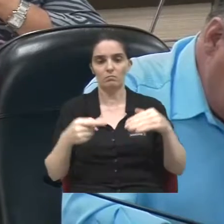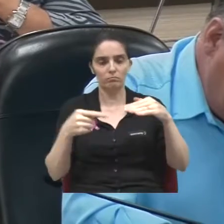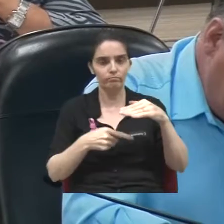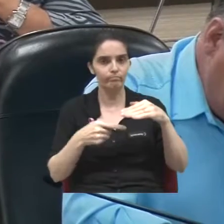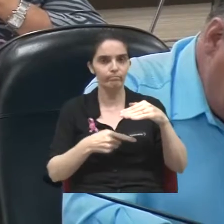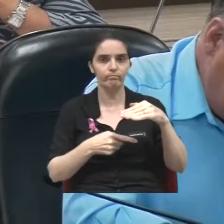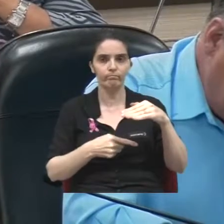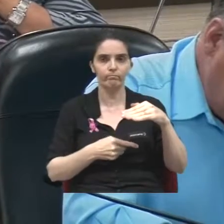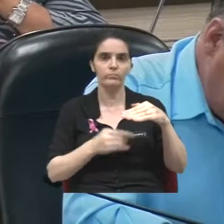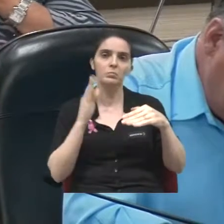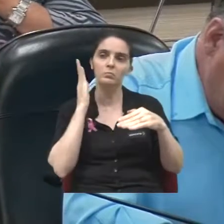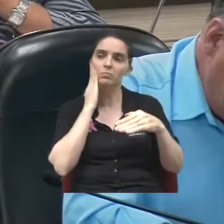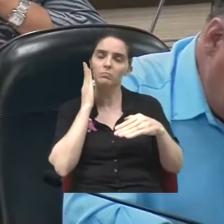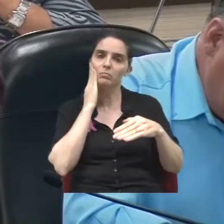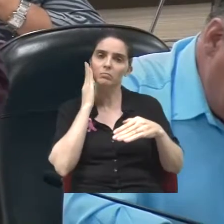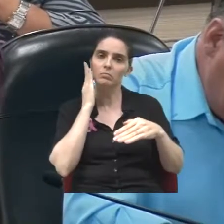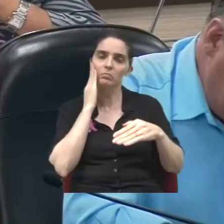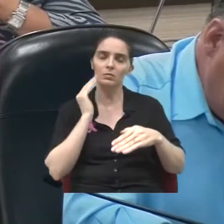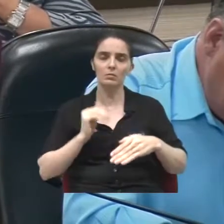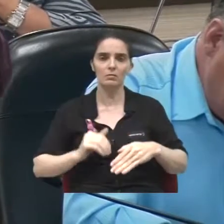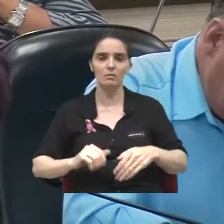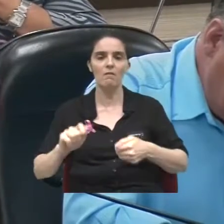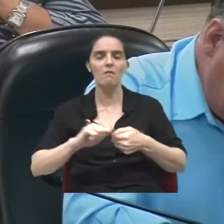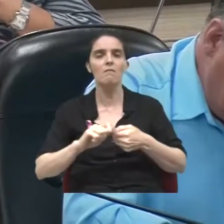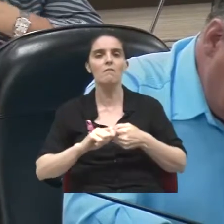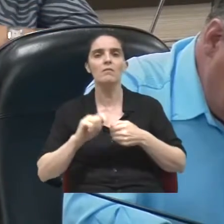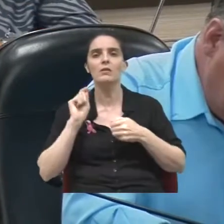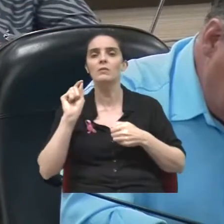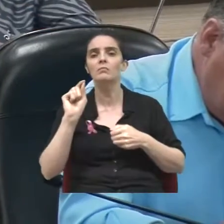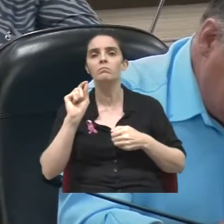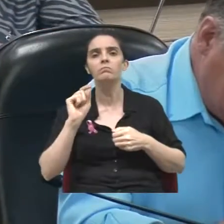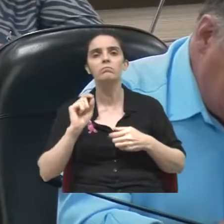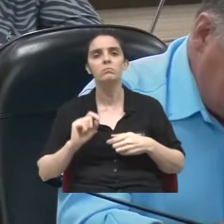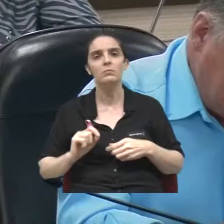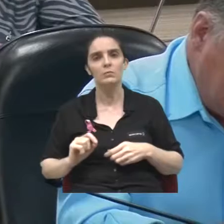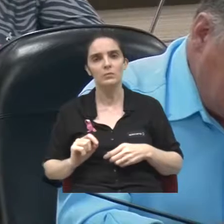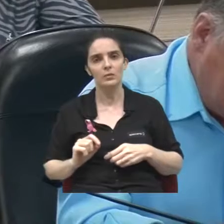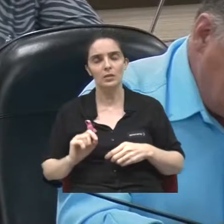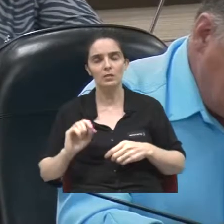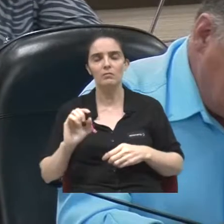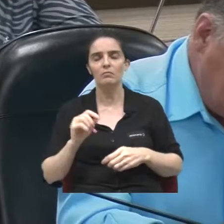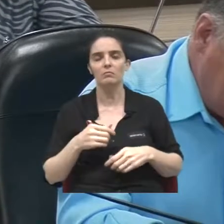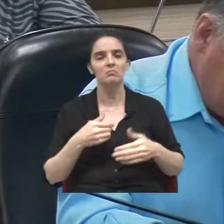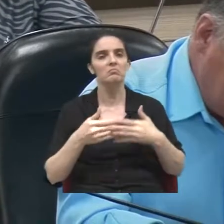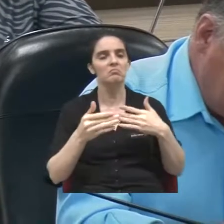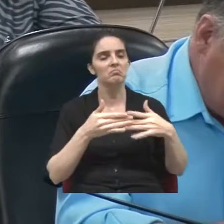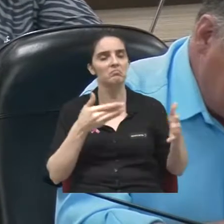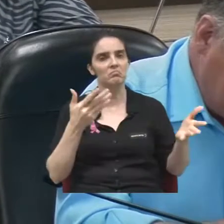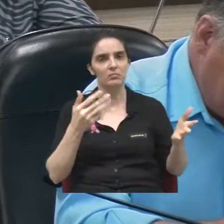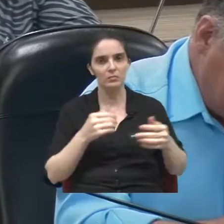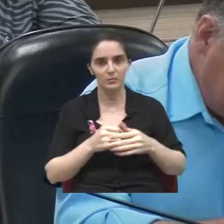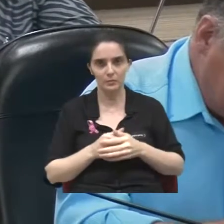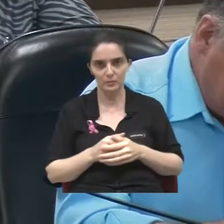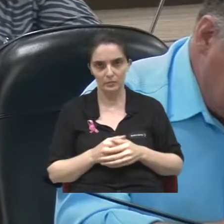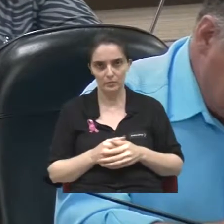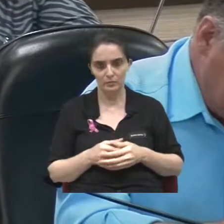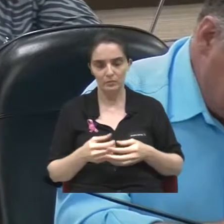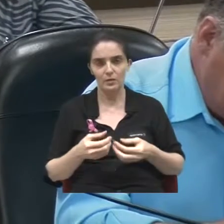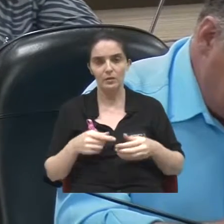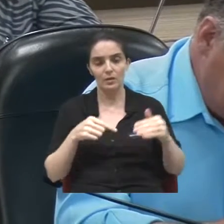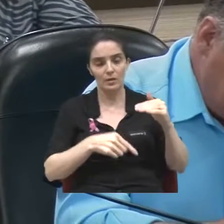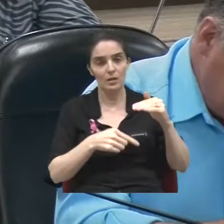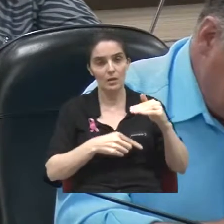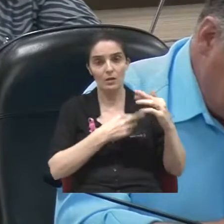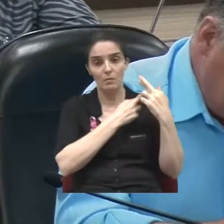nossa cidade, fazendo o que quer, com um serviço público de caráter essencial, que é o fornecimento de água